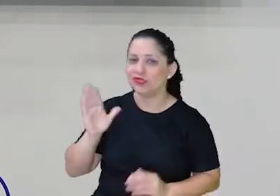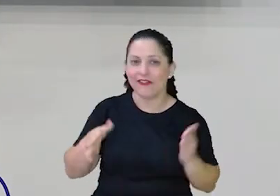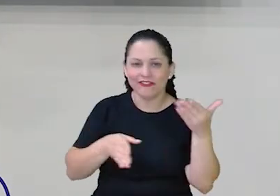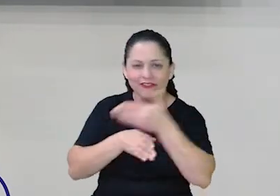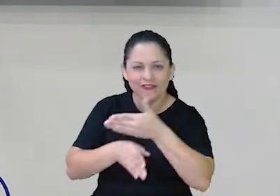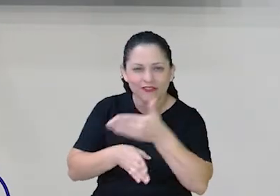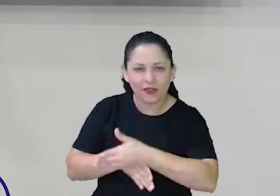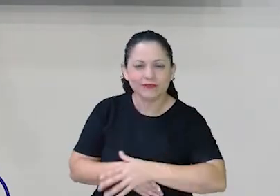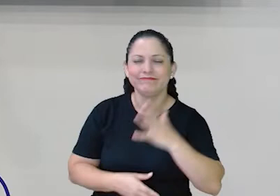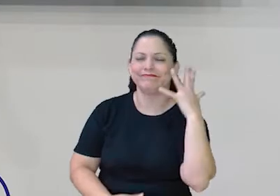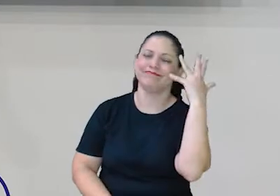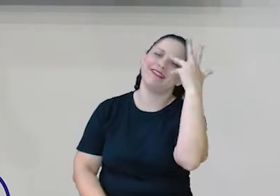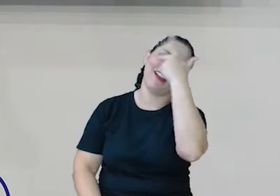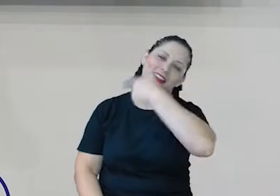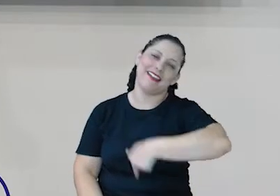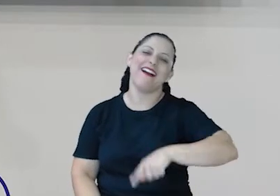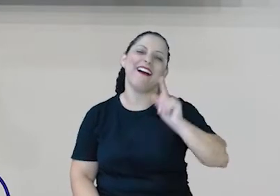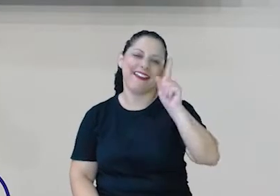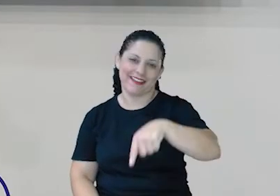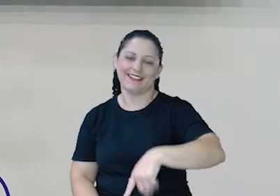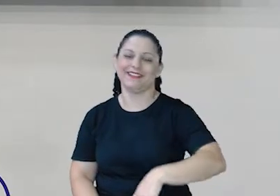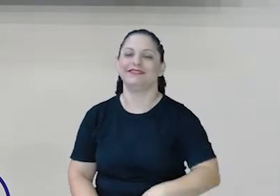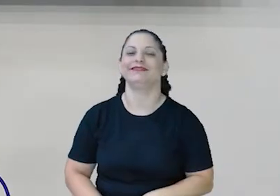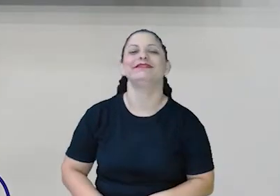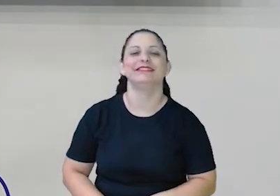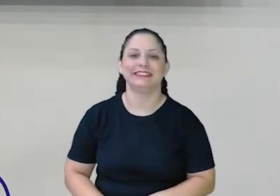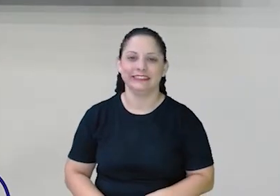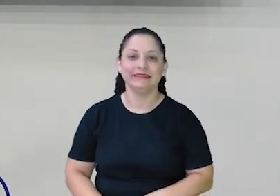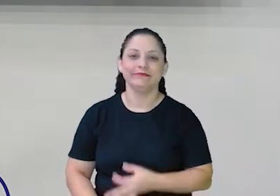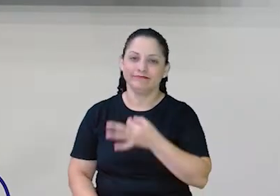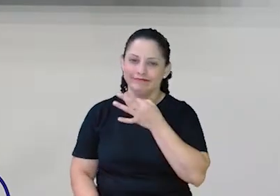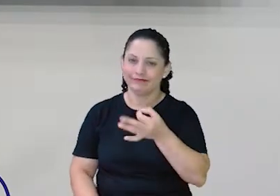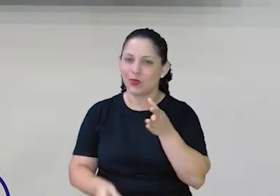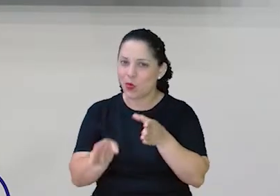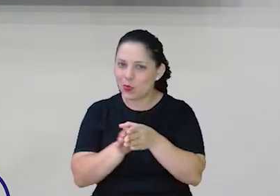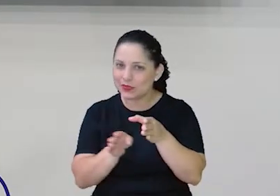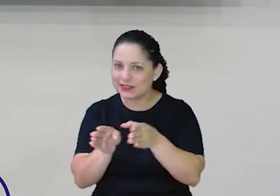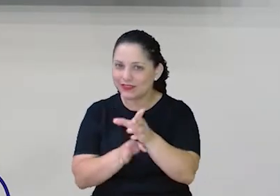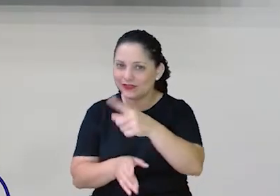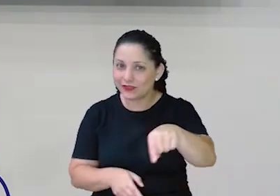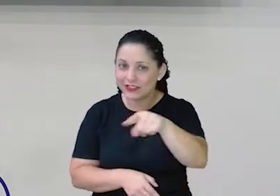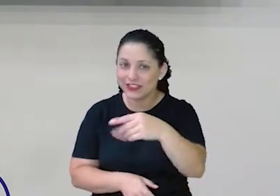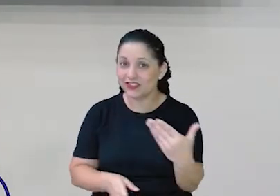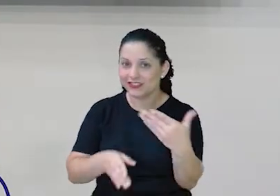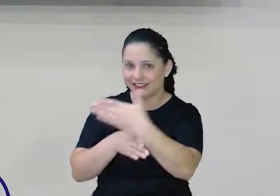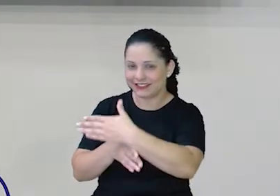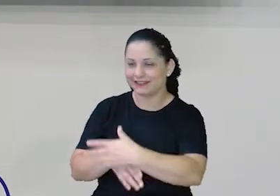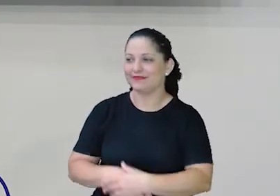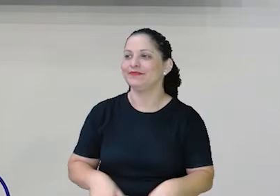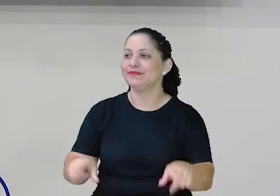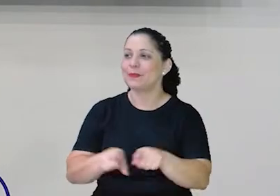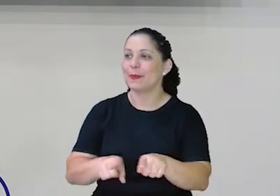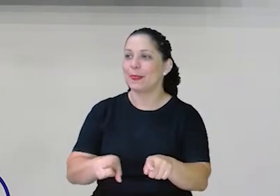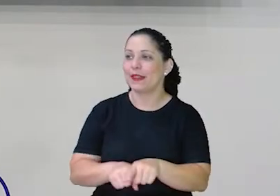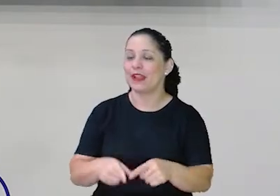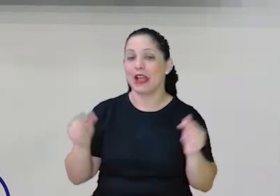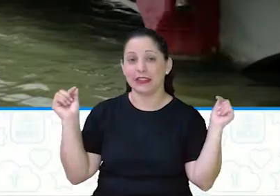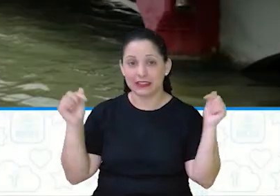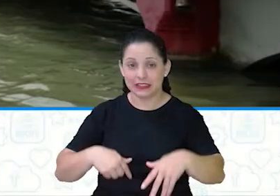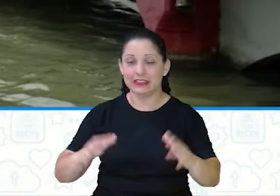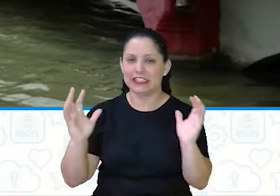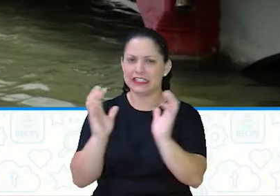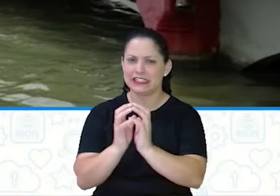bonito? Ah, gente, é lindo, vale a pena, tá? É uma dica que eu dou para vocês. E a gente vê aqui na nossa